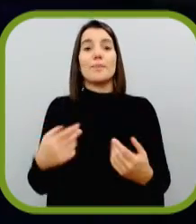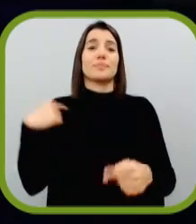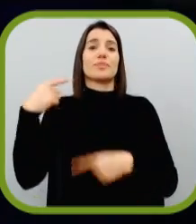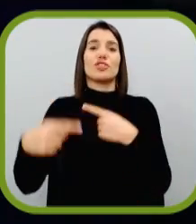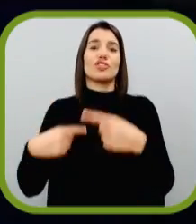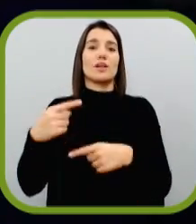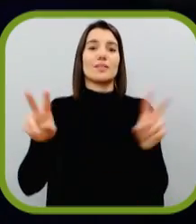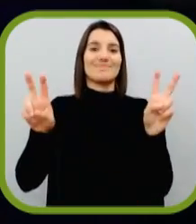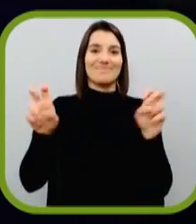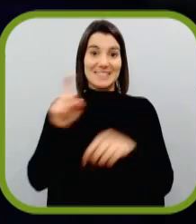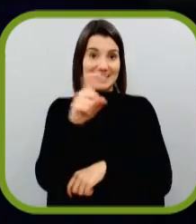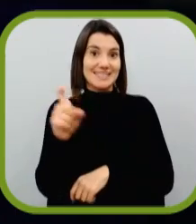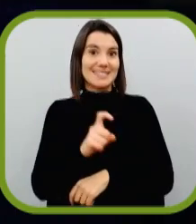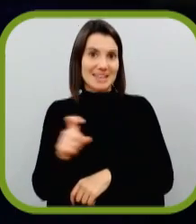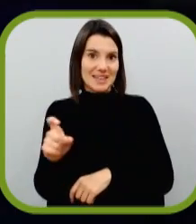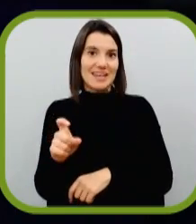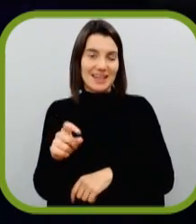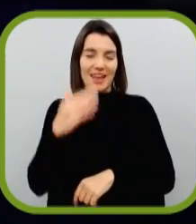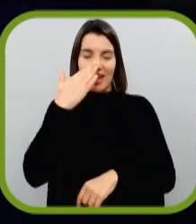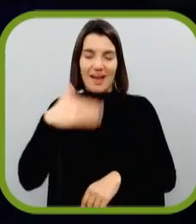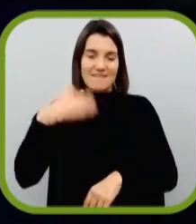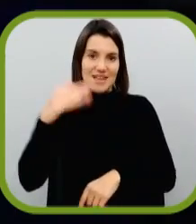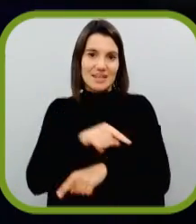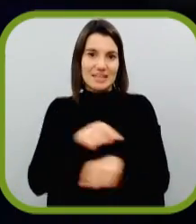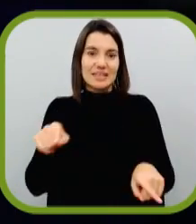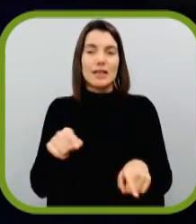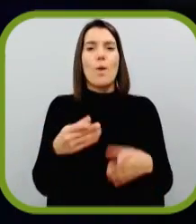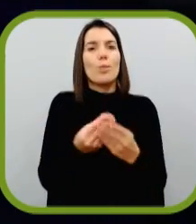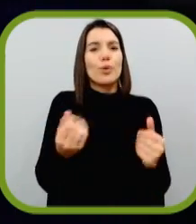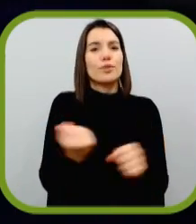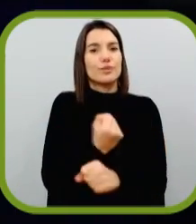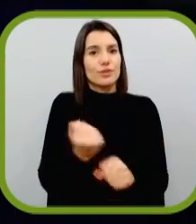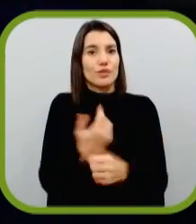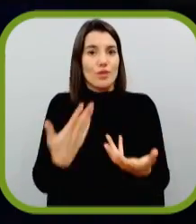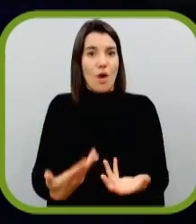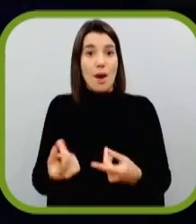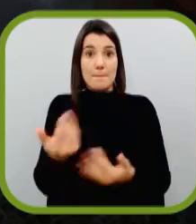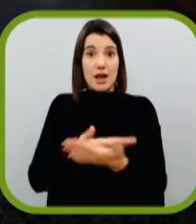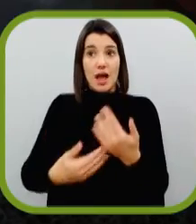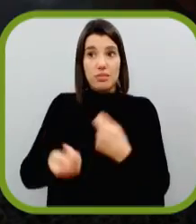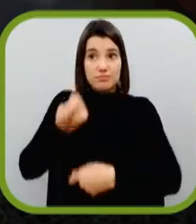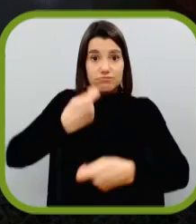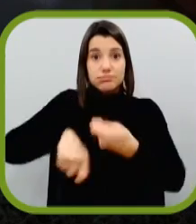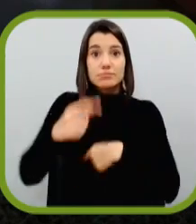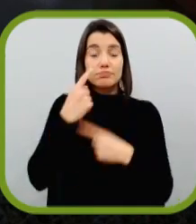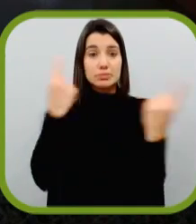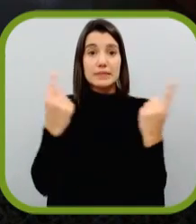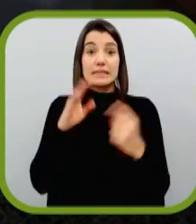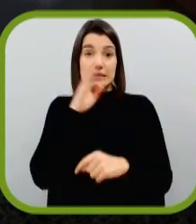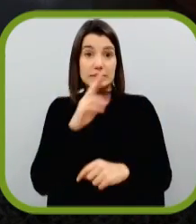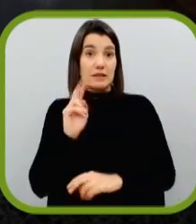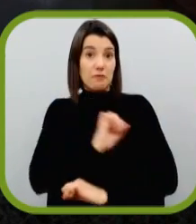a geração Z, que se tem visto que muitos dos produtos e dos serviços que são lançados para o mercado, que se não